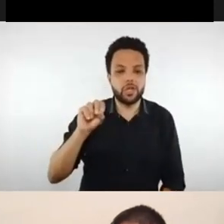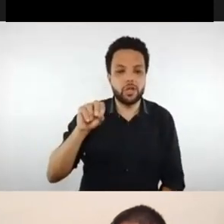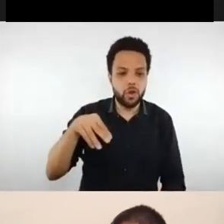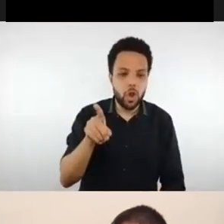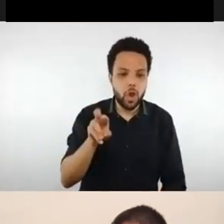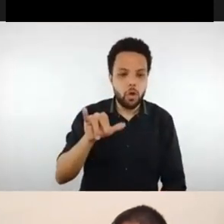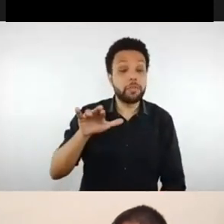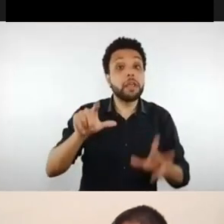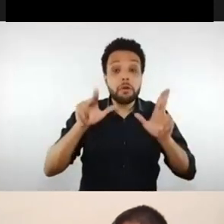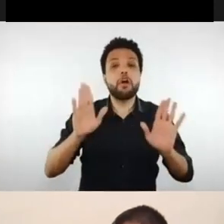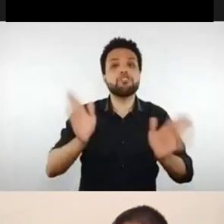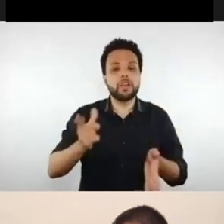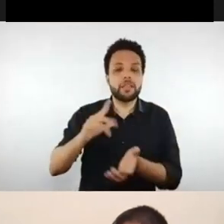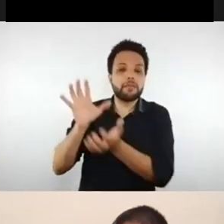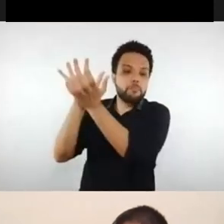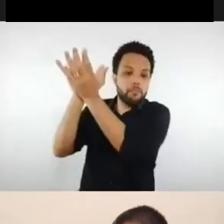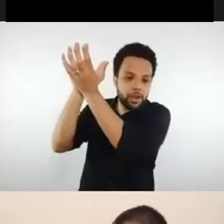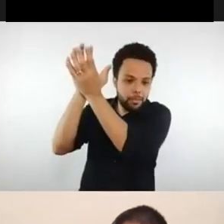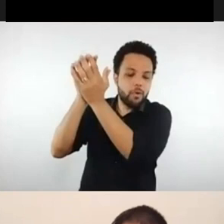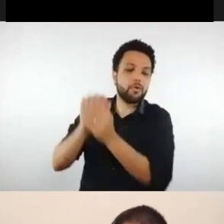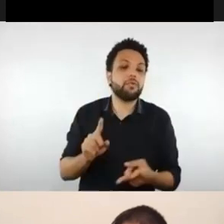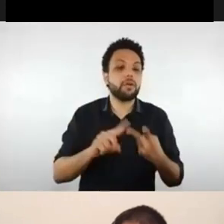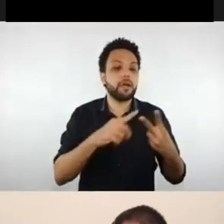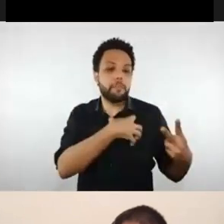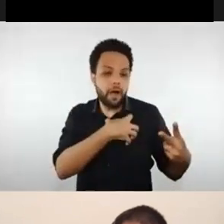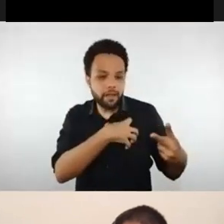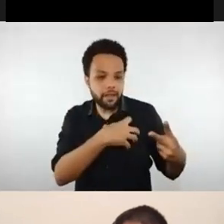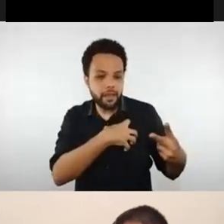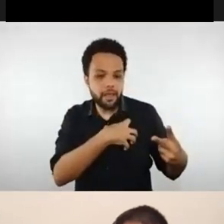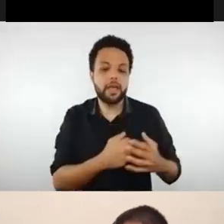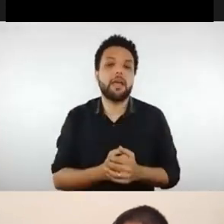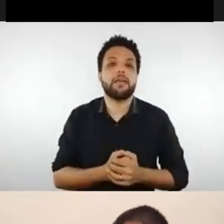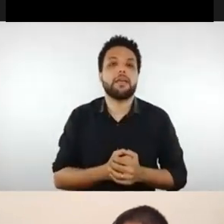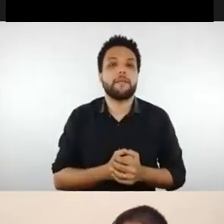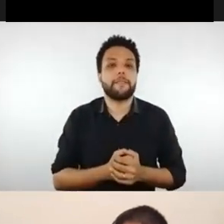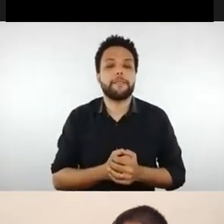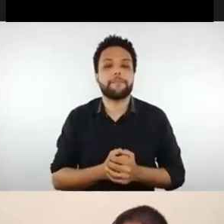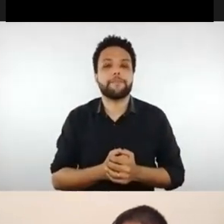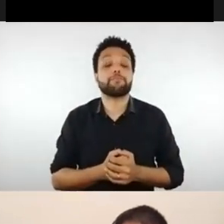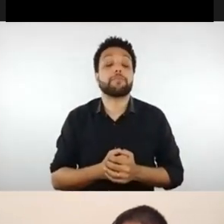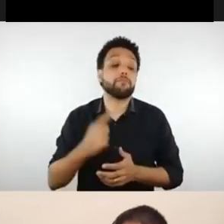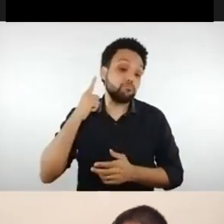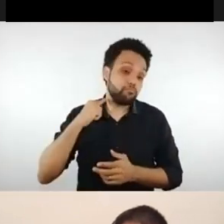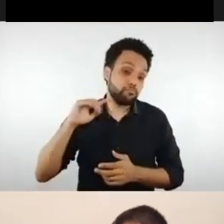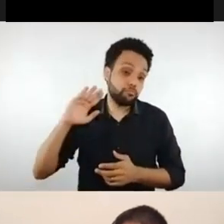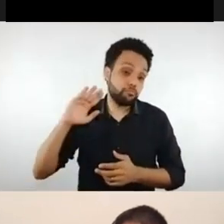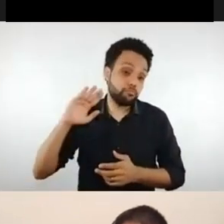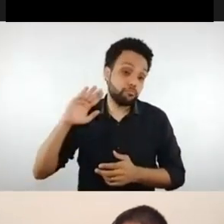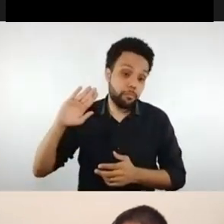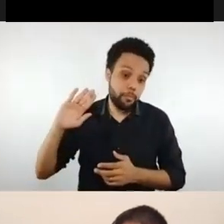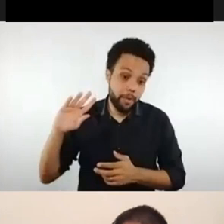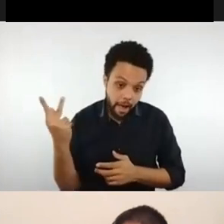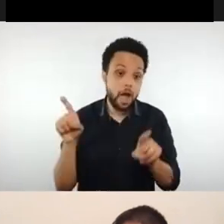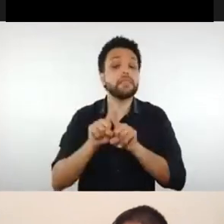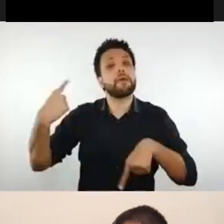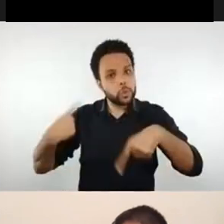em Pernambuco, está se desenvolvendo na Bahia, como tem em Belo Horizonte, está se discutindo